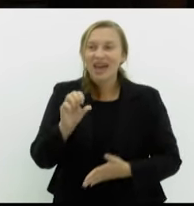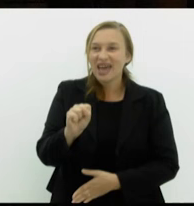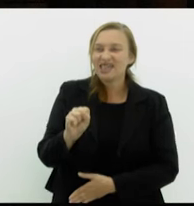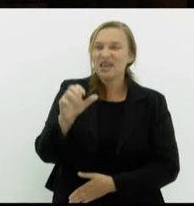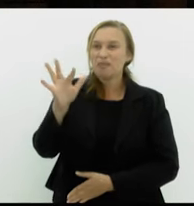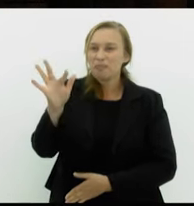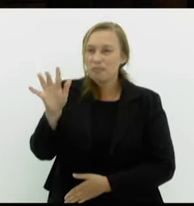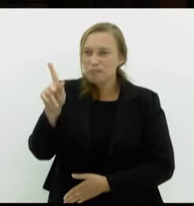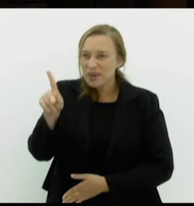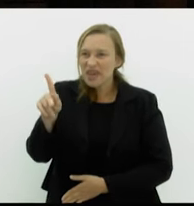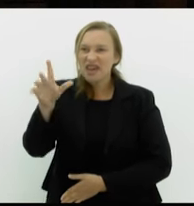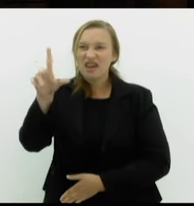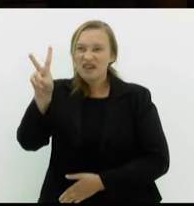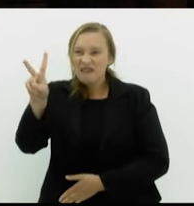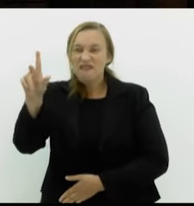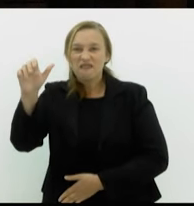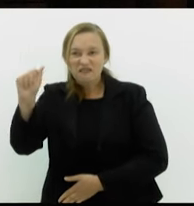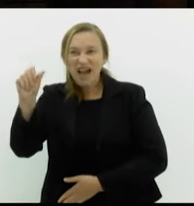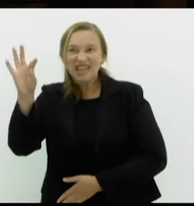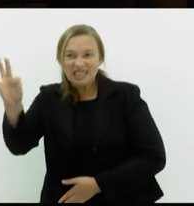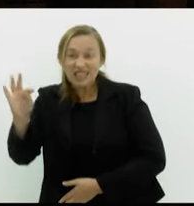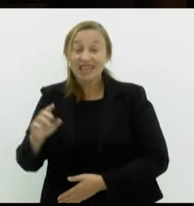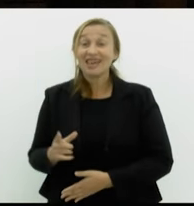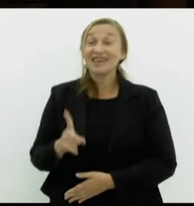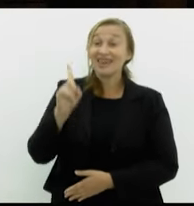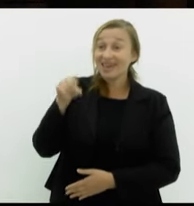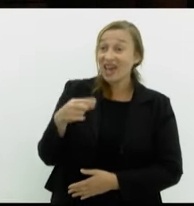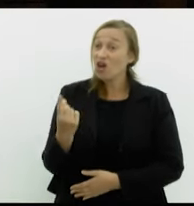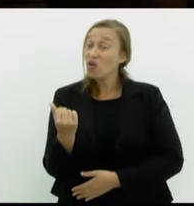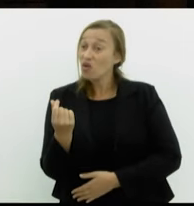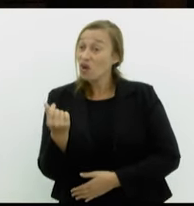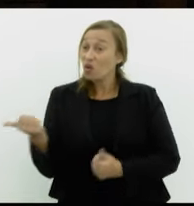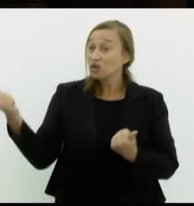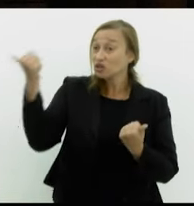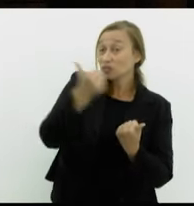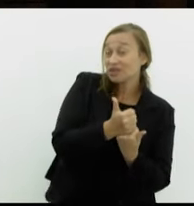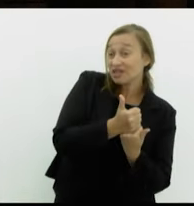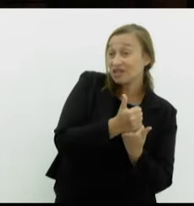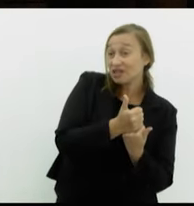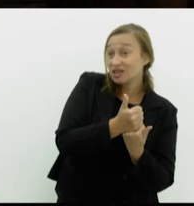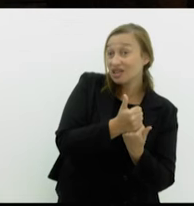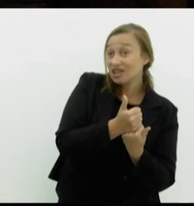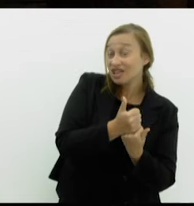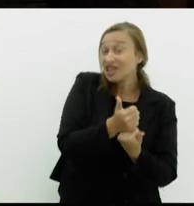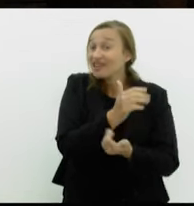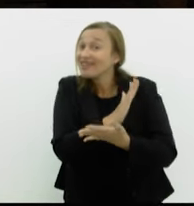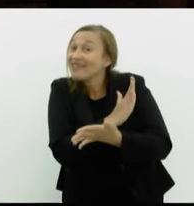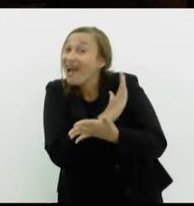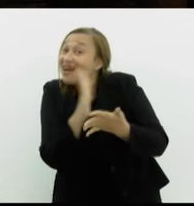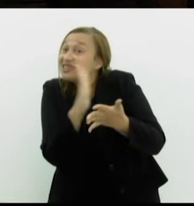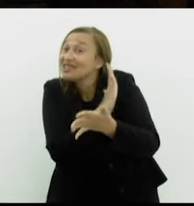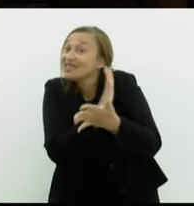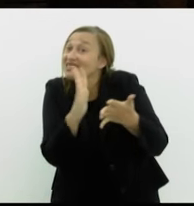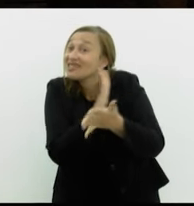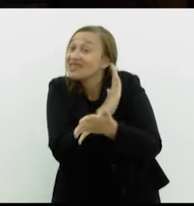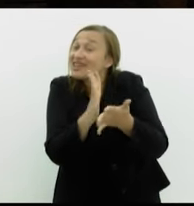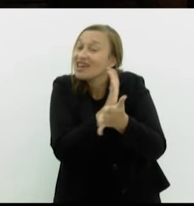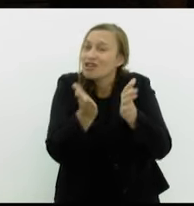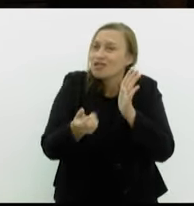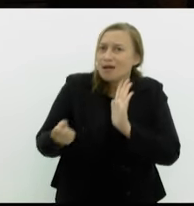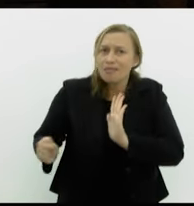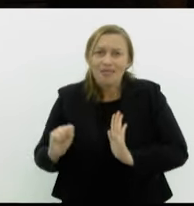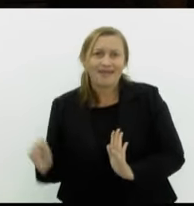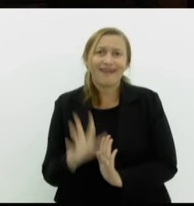SPVAT, que é a taxa que vai substituir o DPVAT, que muitas das vezes custará mais